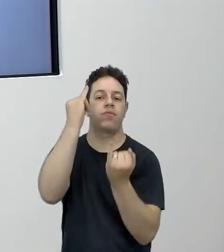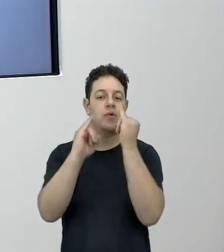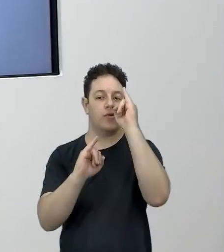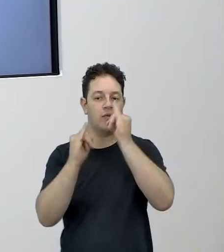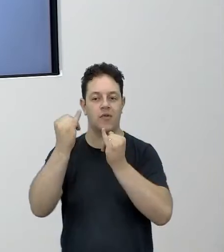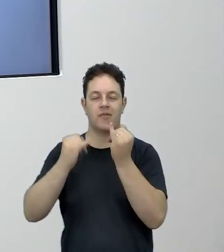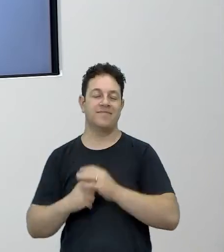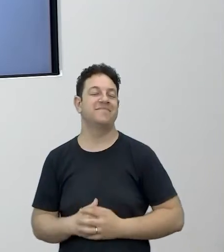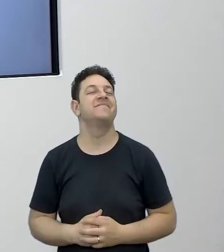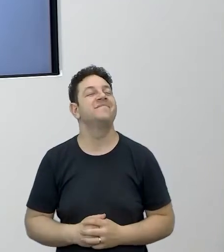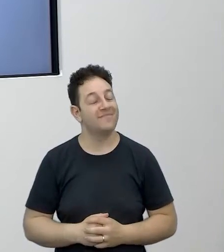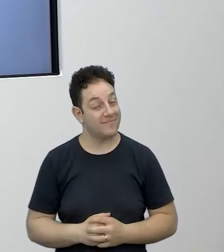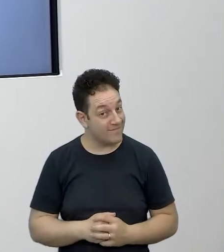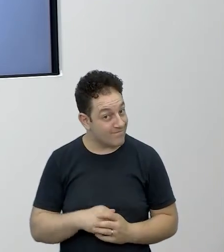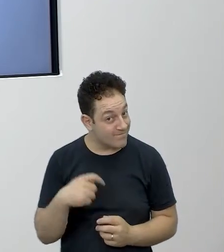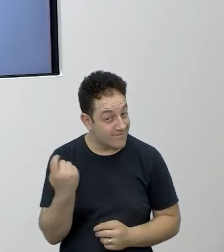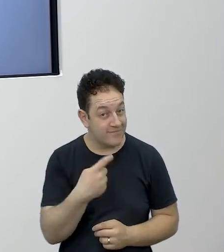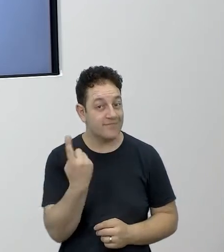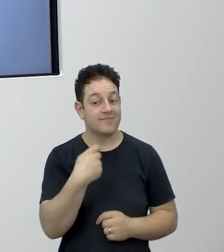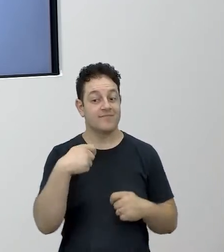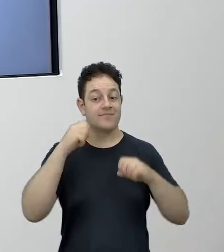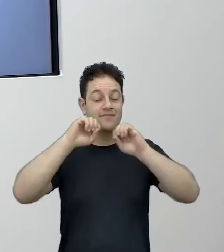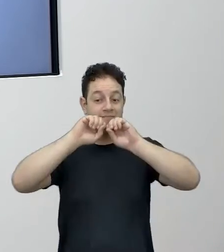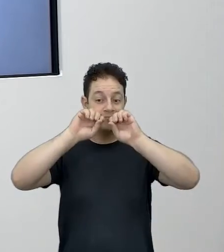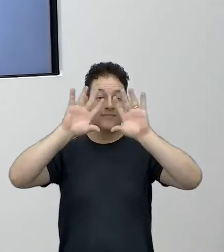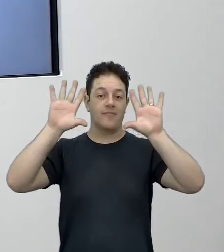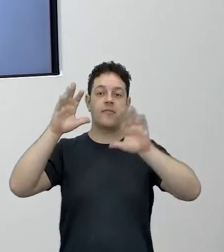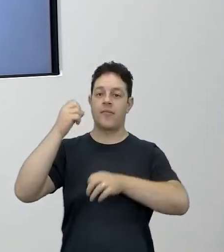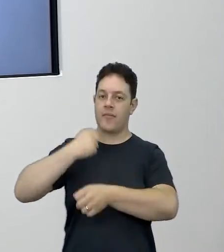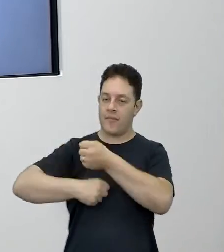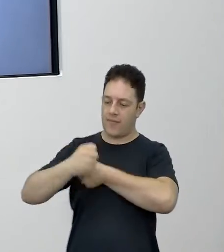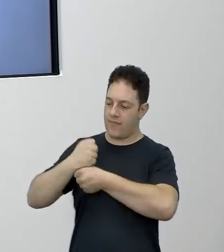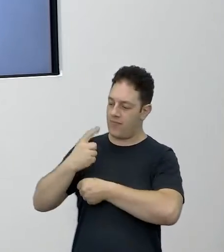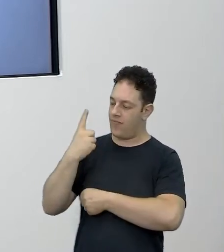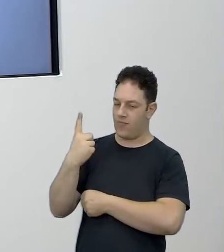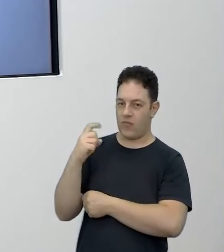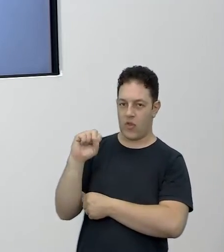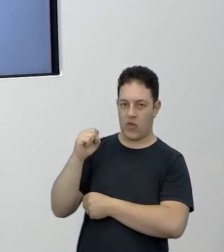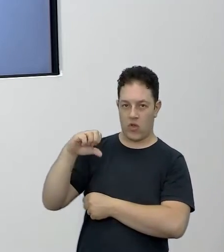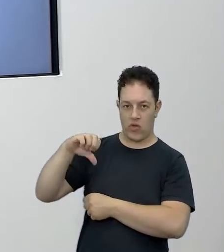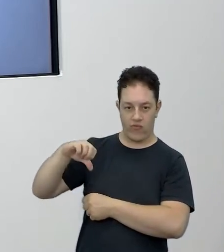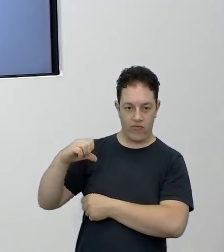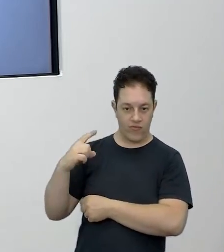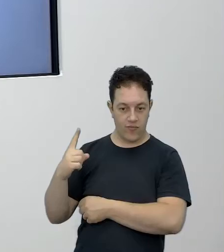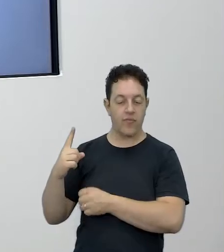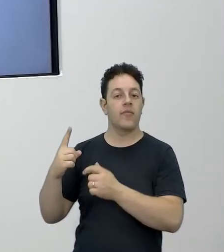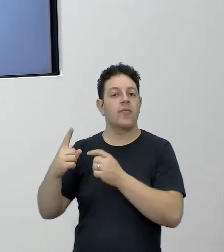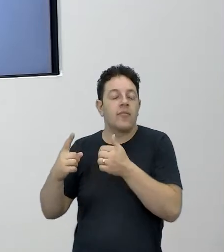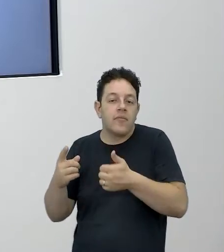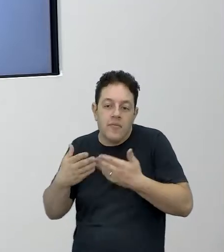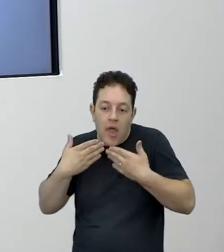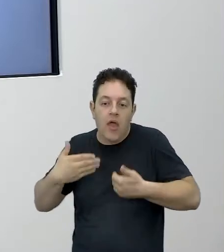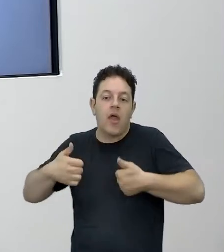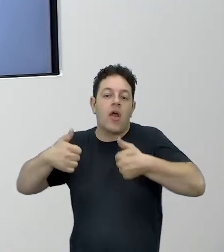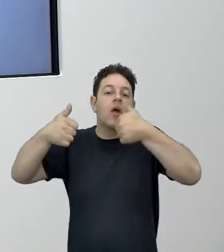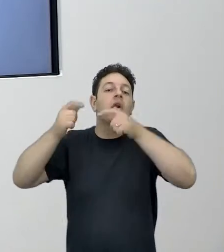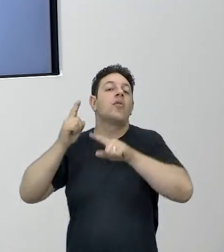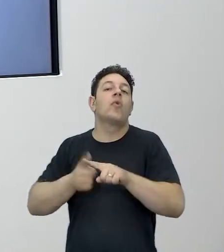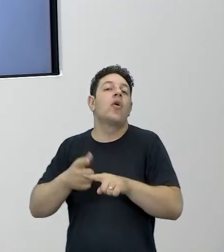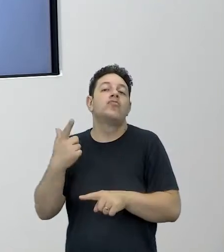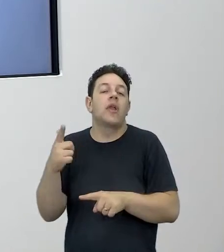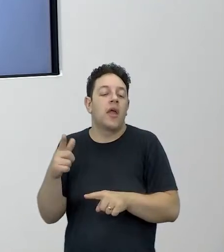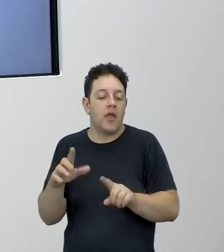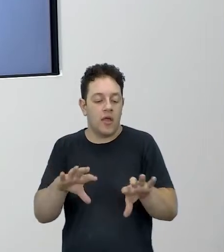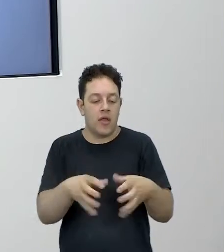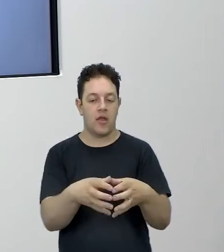industrialização. Então isso tem que ficar muito claro. Em 1891 praticamente se ignora isso, porque praticamente nós nem temos uma classe